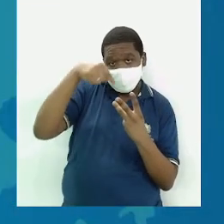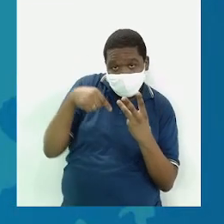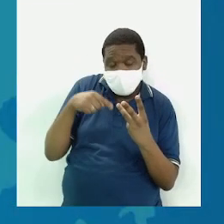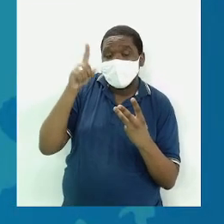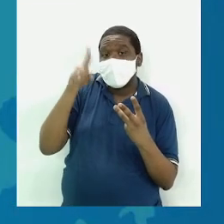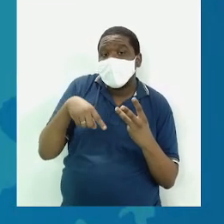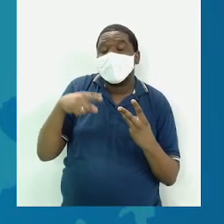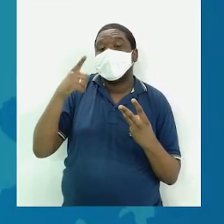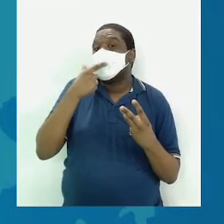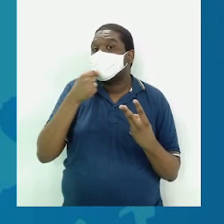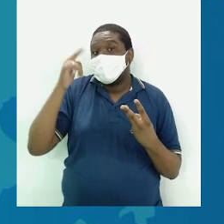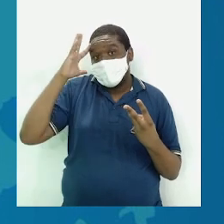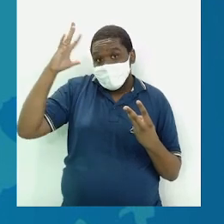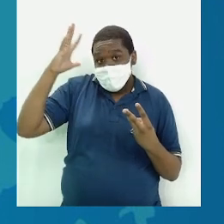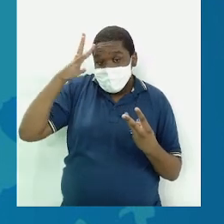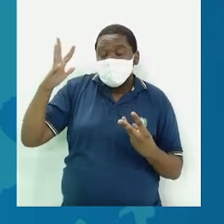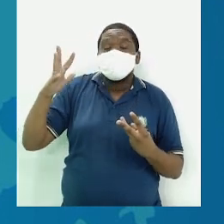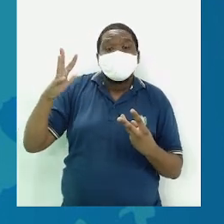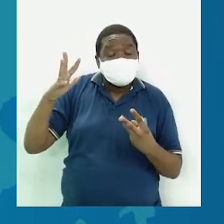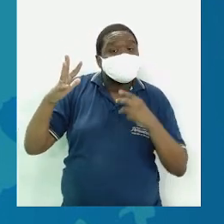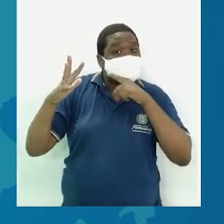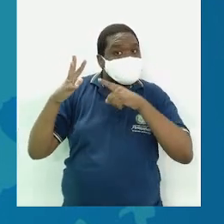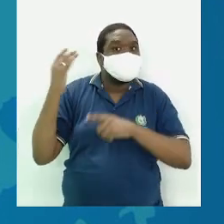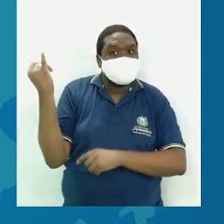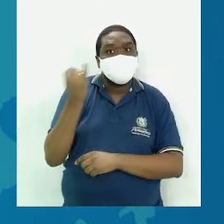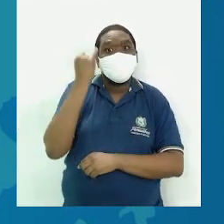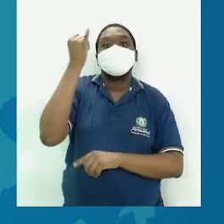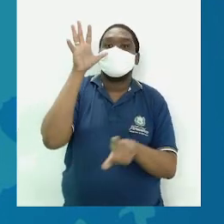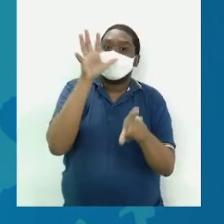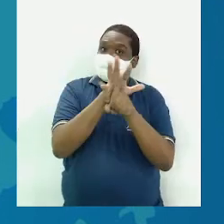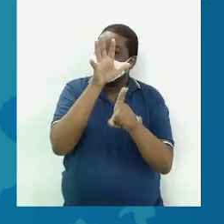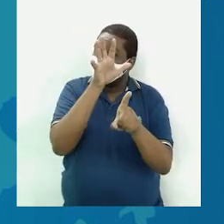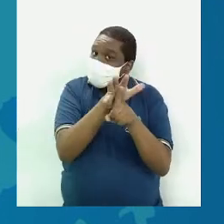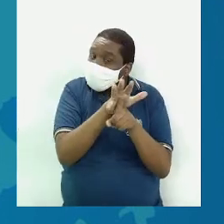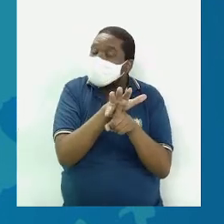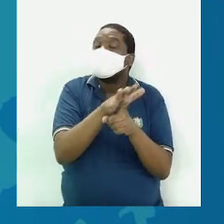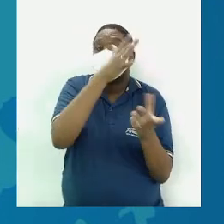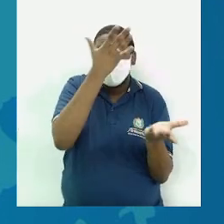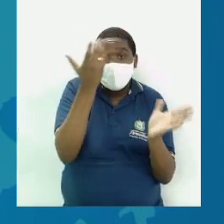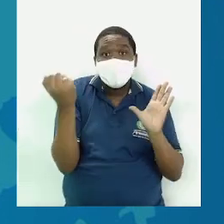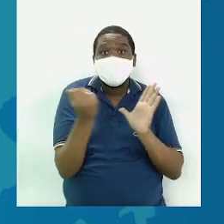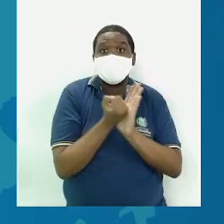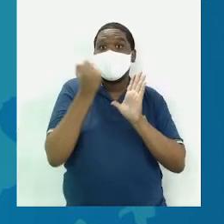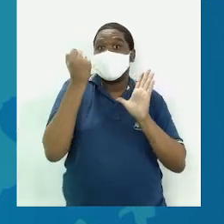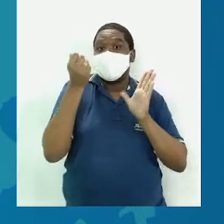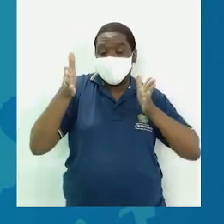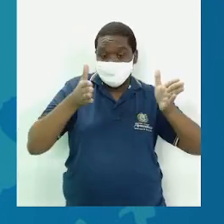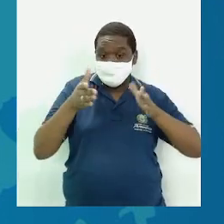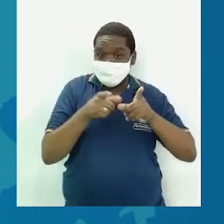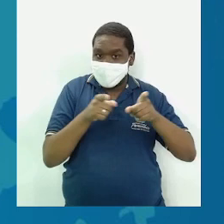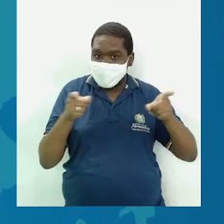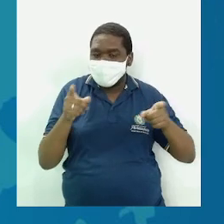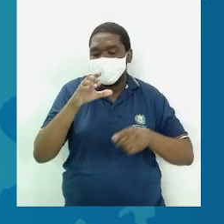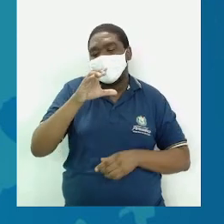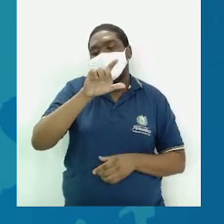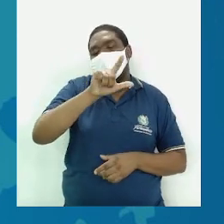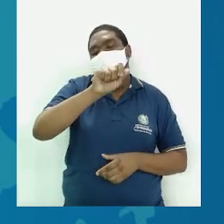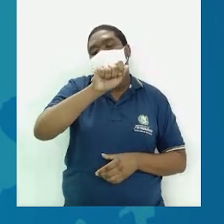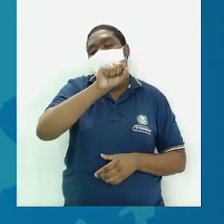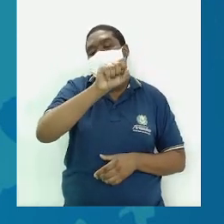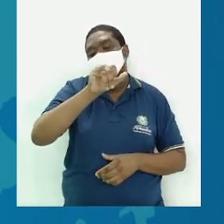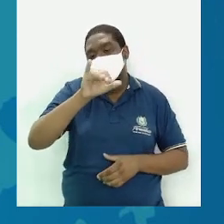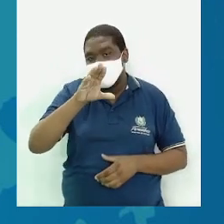considerados os filósofos mais influentes e mais marcantes do período chamado clássico da filosofia,